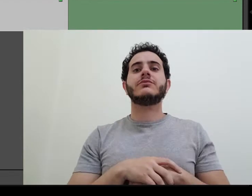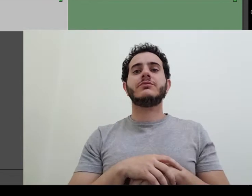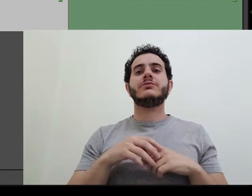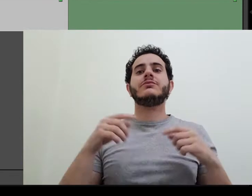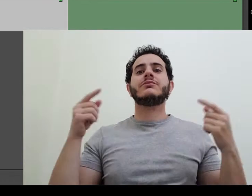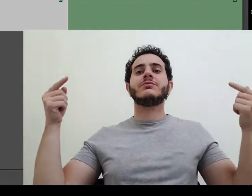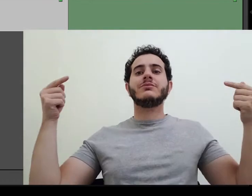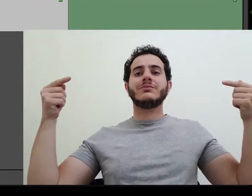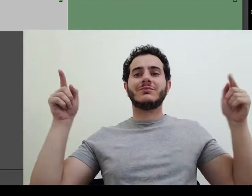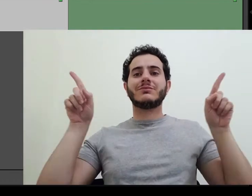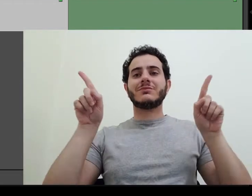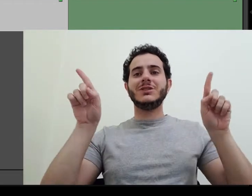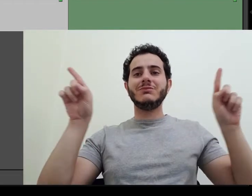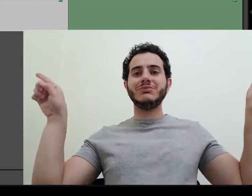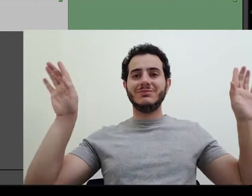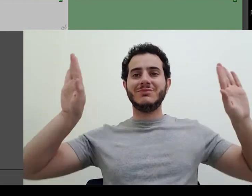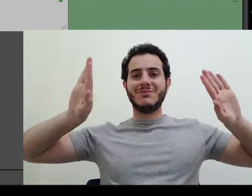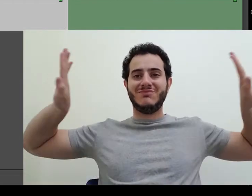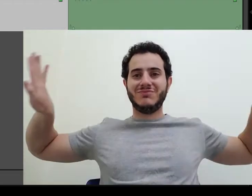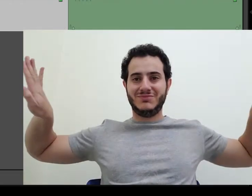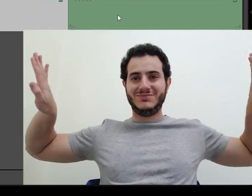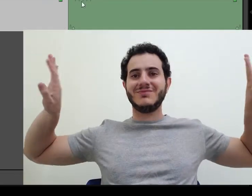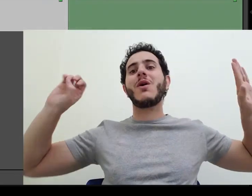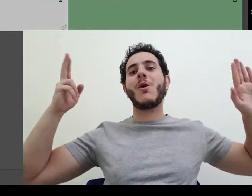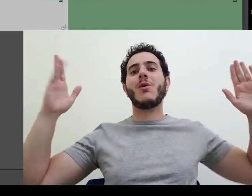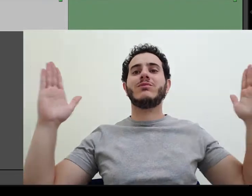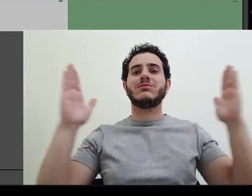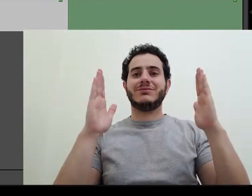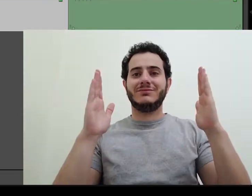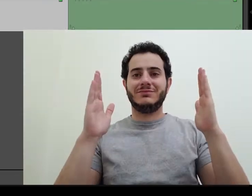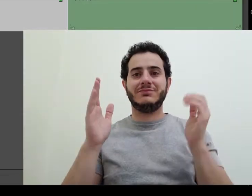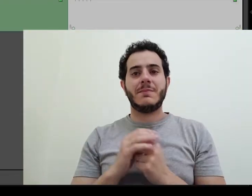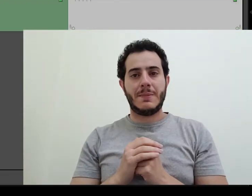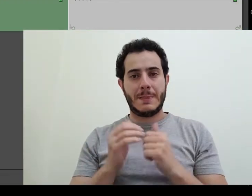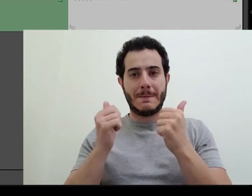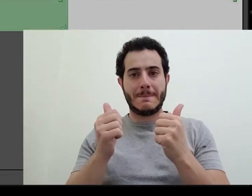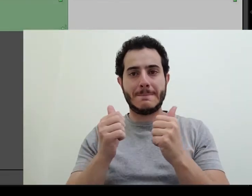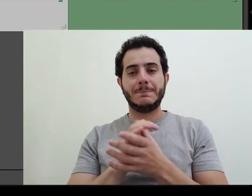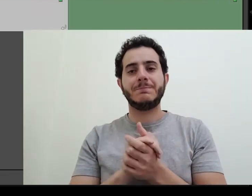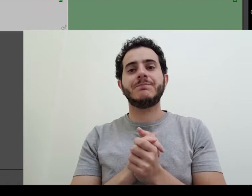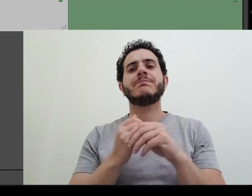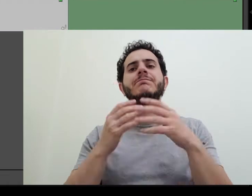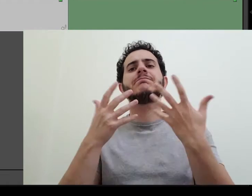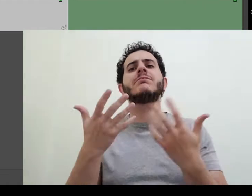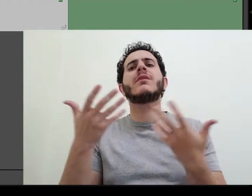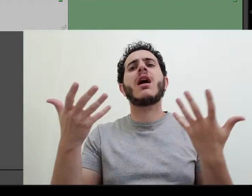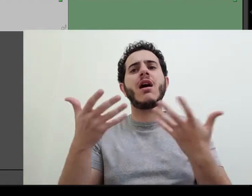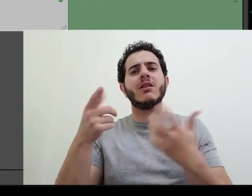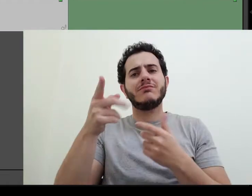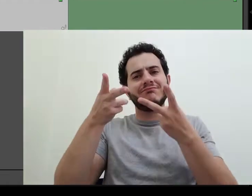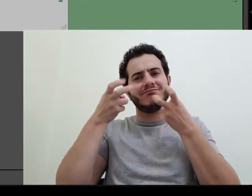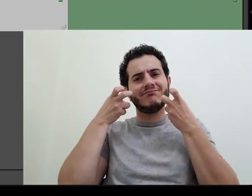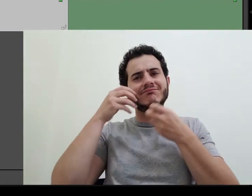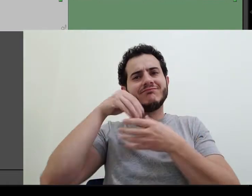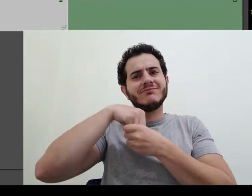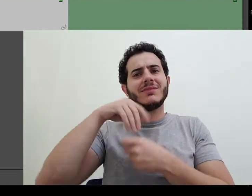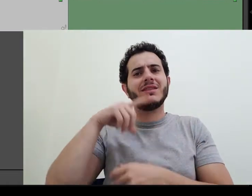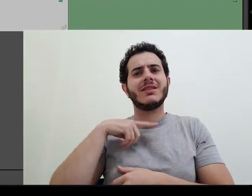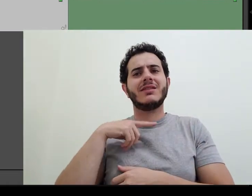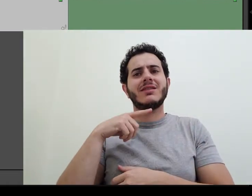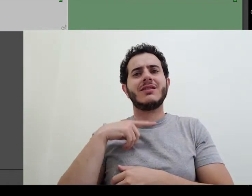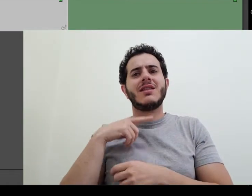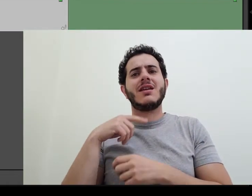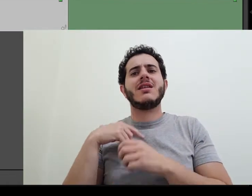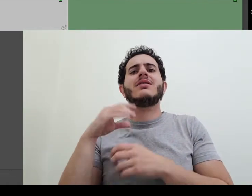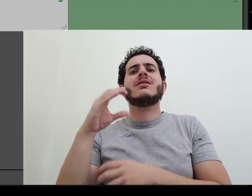da direita, estou na coleção Natureza. Então estou aqui com essas três fotos e vou usar essas duas fotos. Reparem que esse arquivo da esquerda, ele